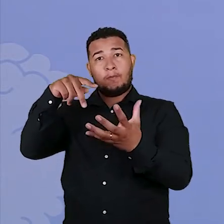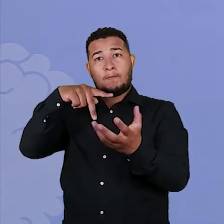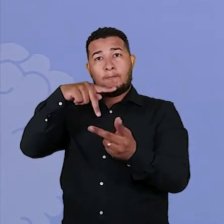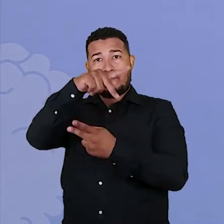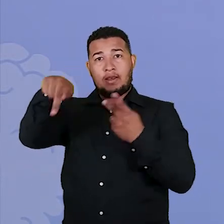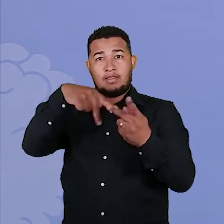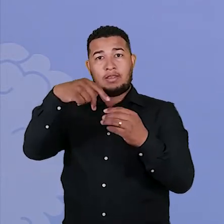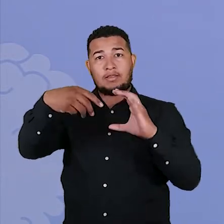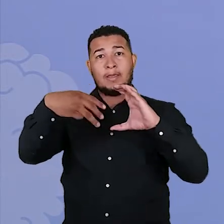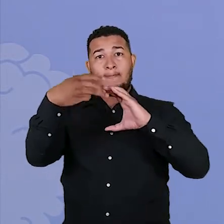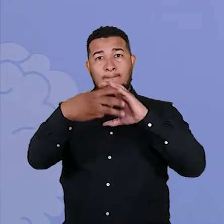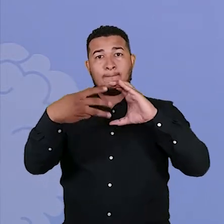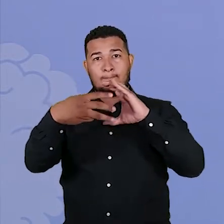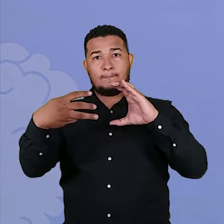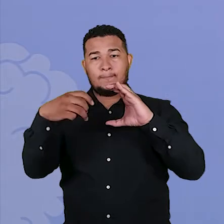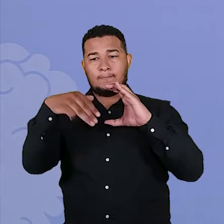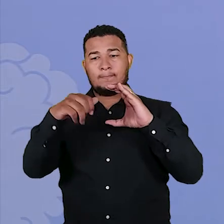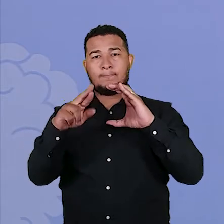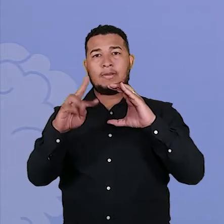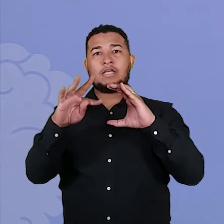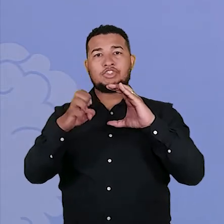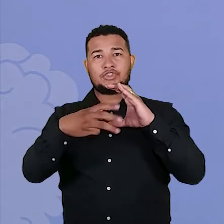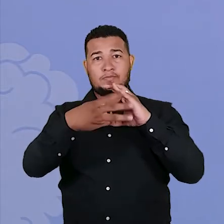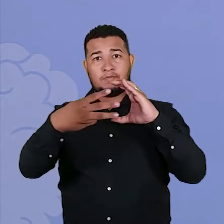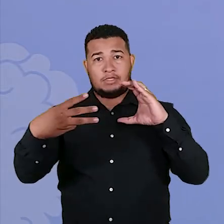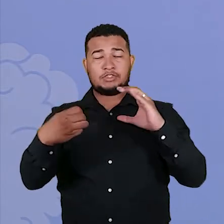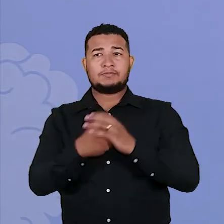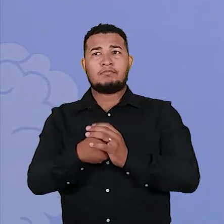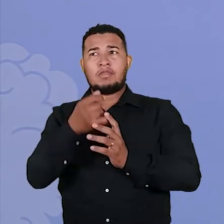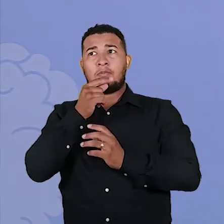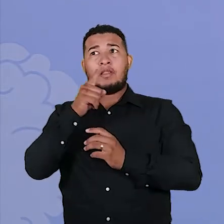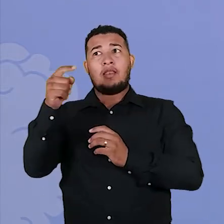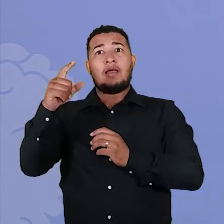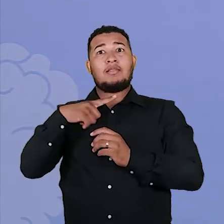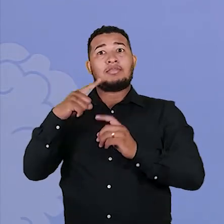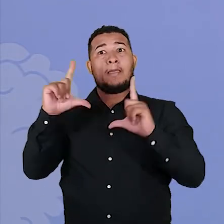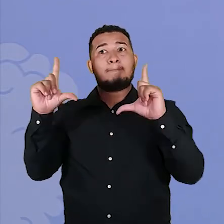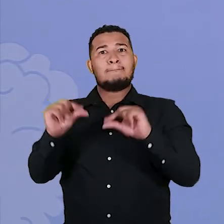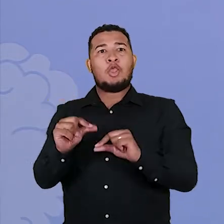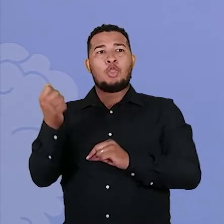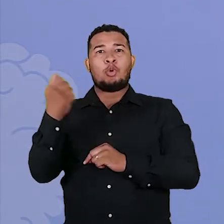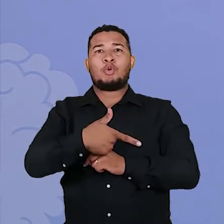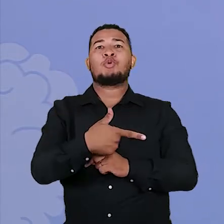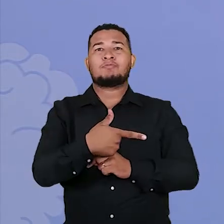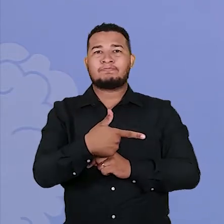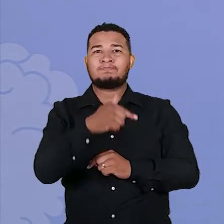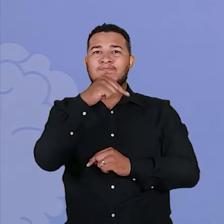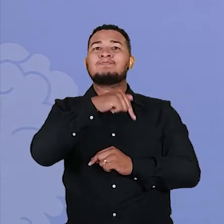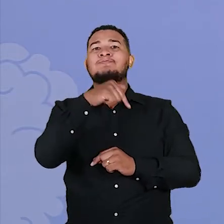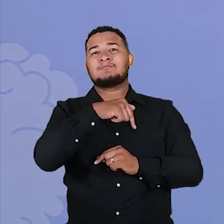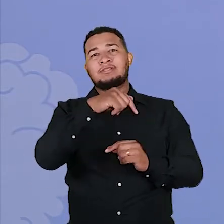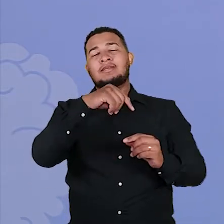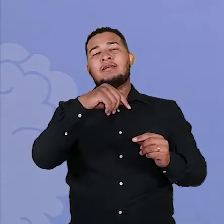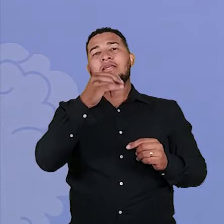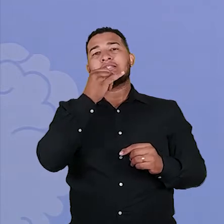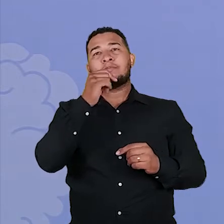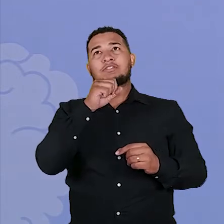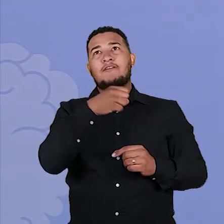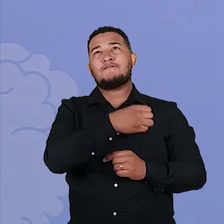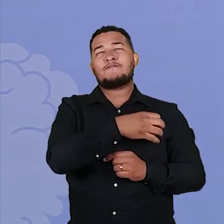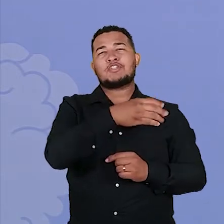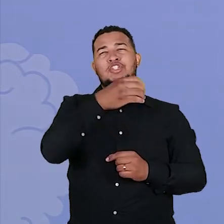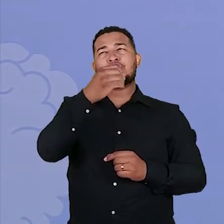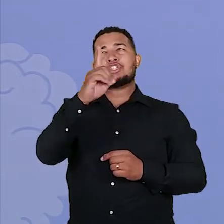tem uma gravidade menor que aqui no planeta Terra, tá? Então, se você fizer